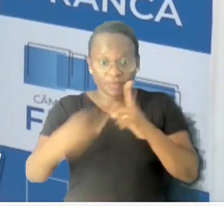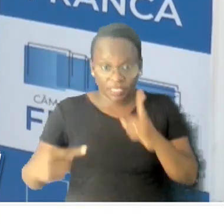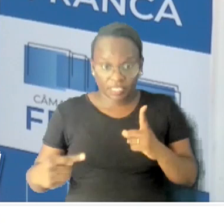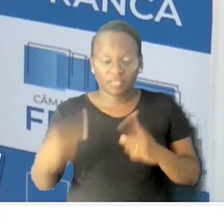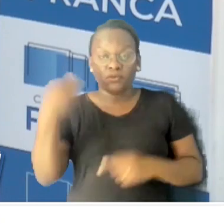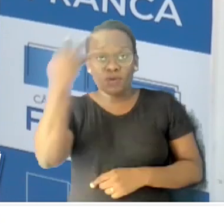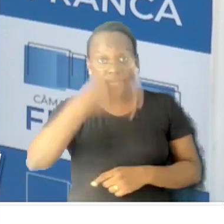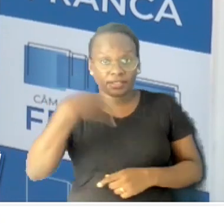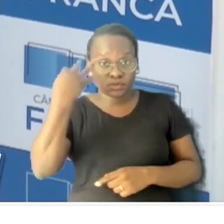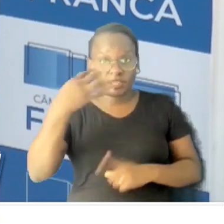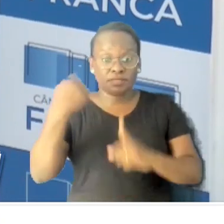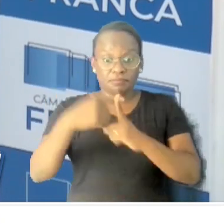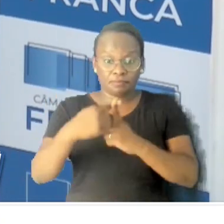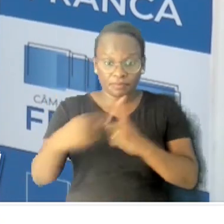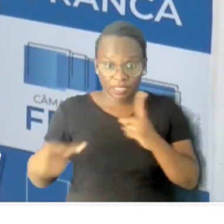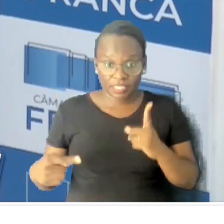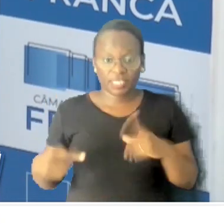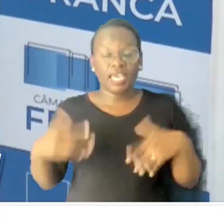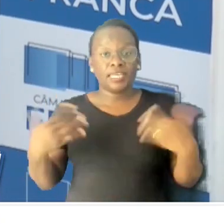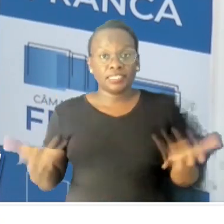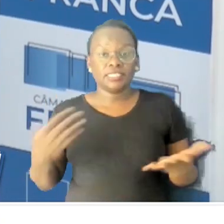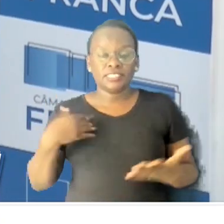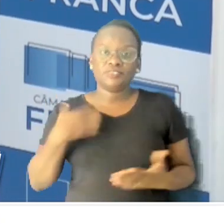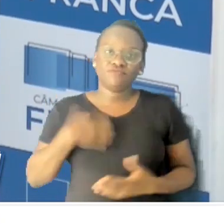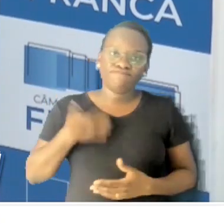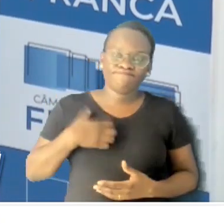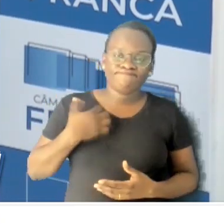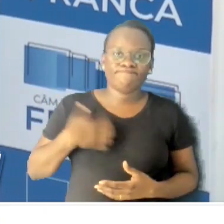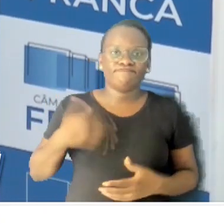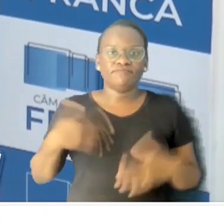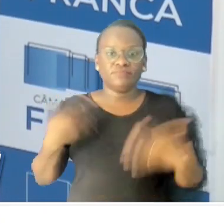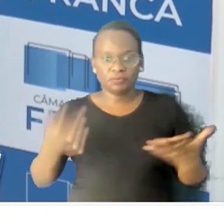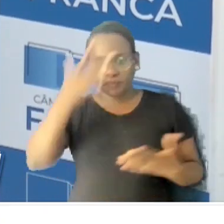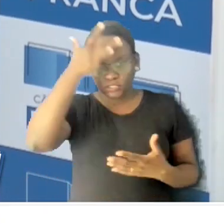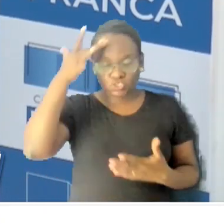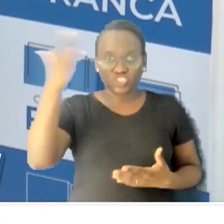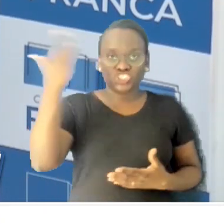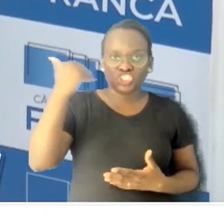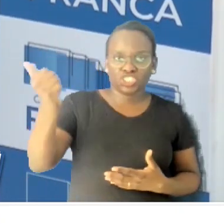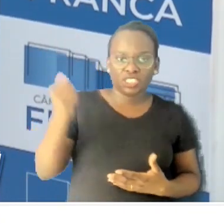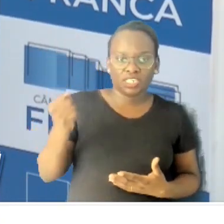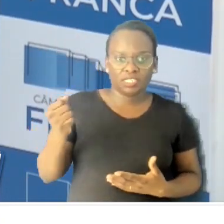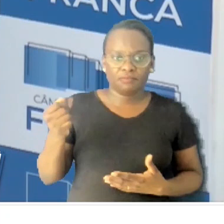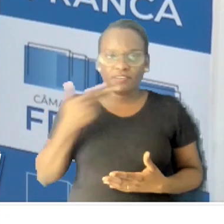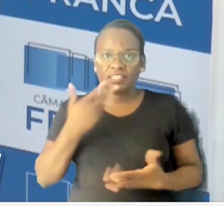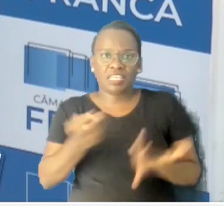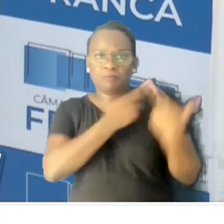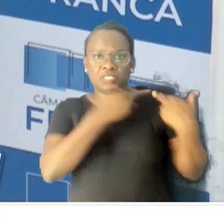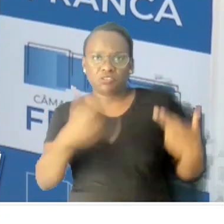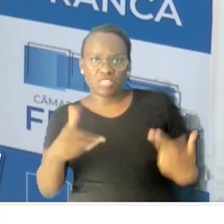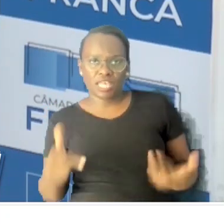4 horas e meia, e aí eu fico muito chateado quando as pessoas me chamam de irresponsável.